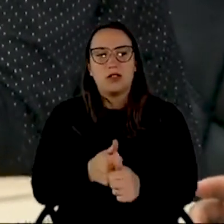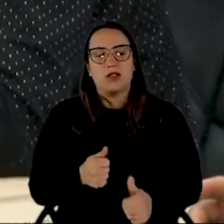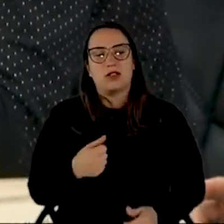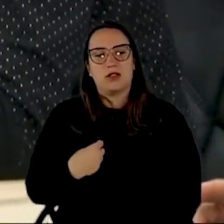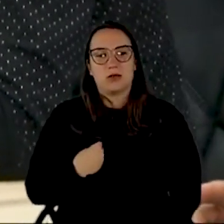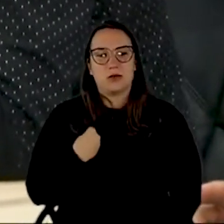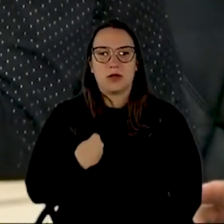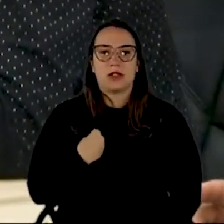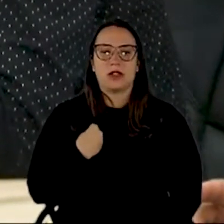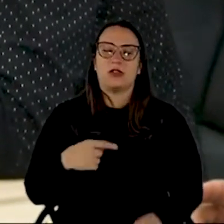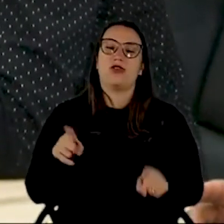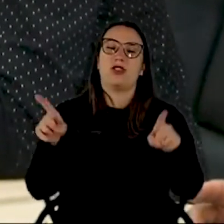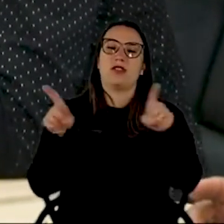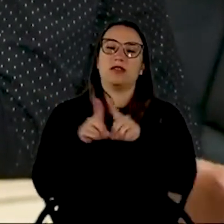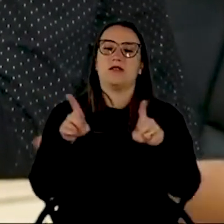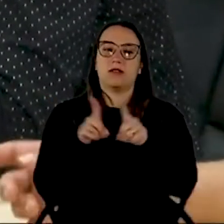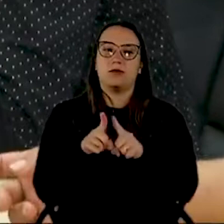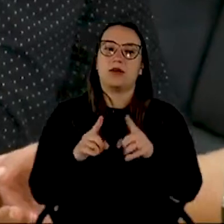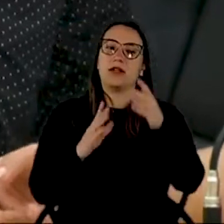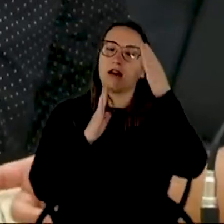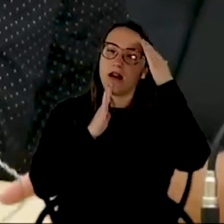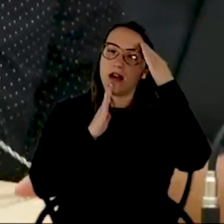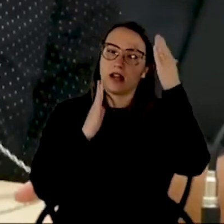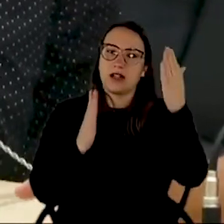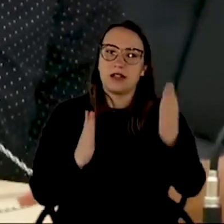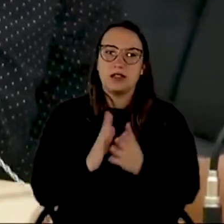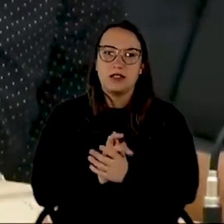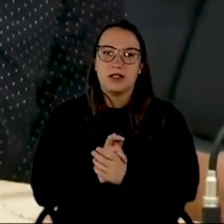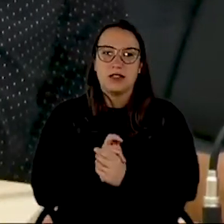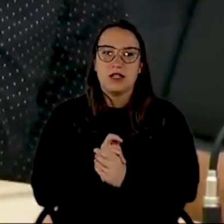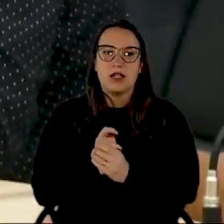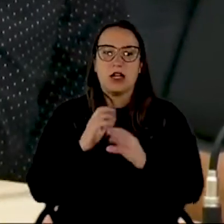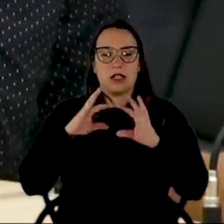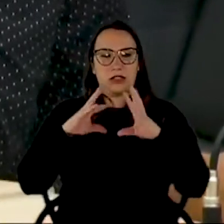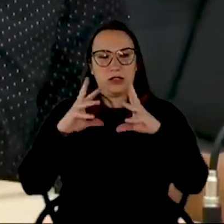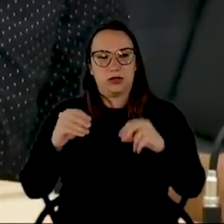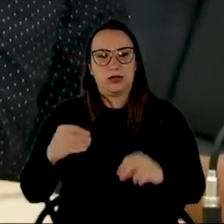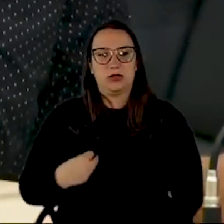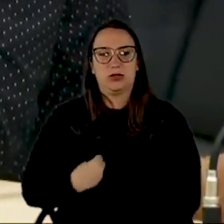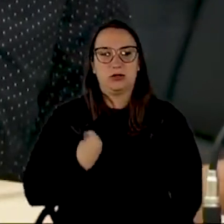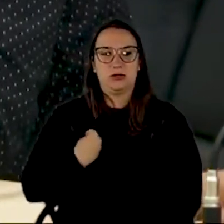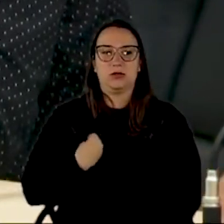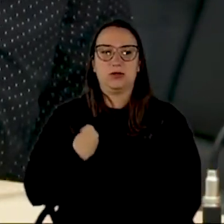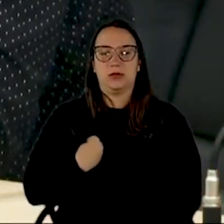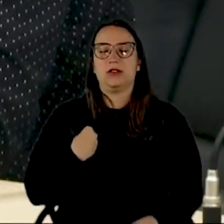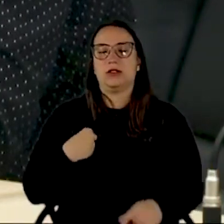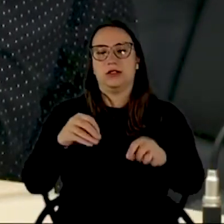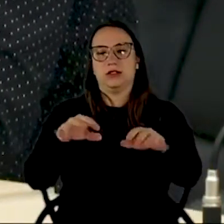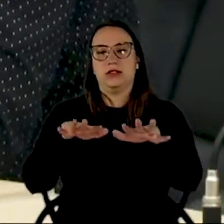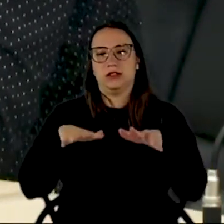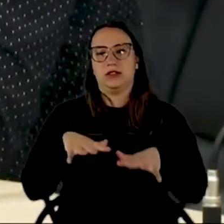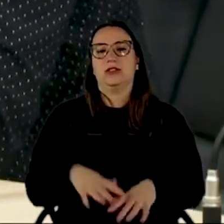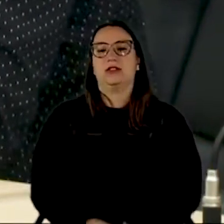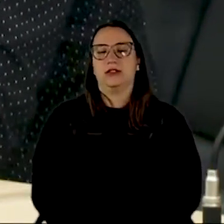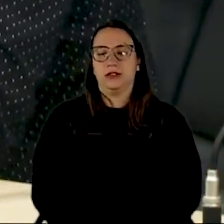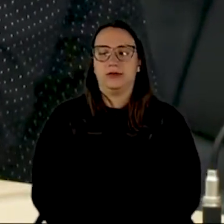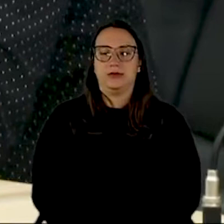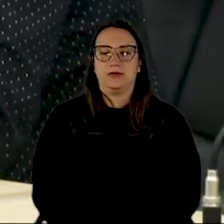também. Agradecer aí a todos pela presença, aí muitas pessoas que já